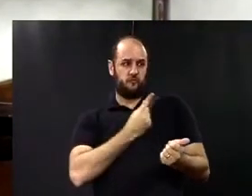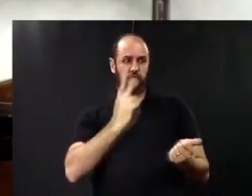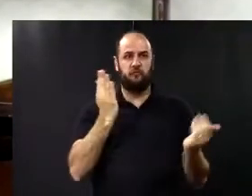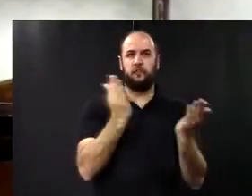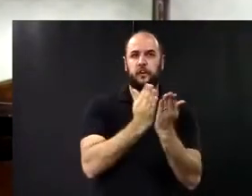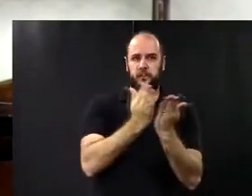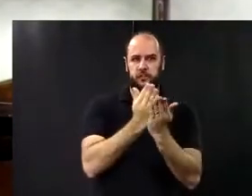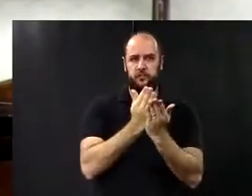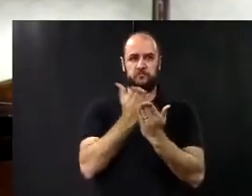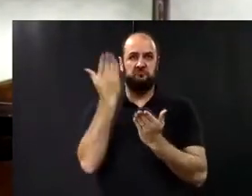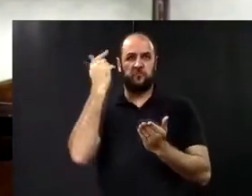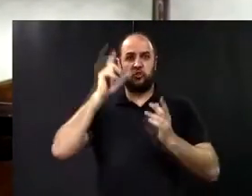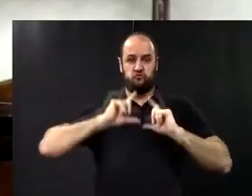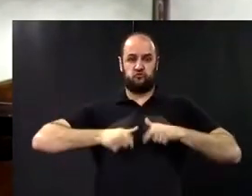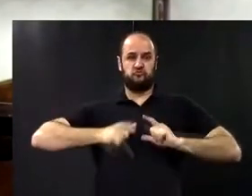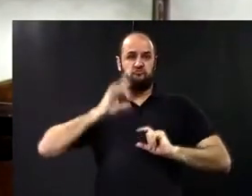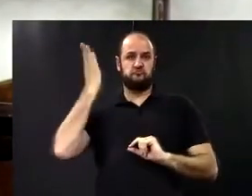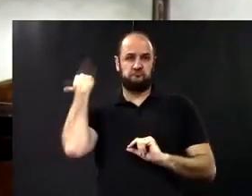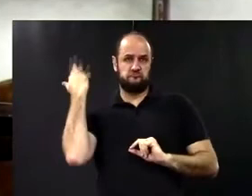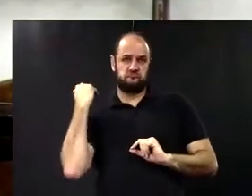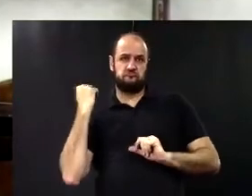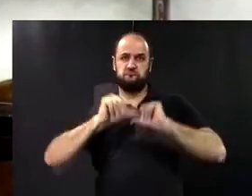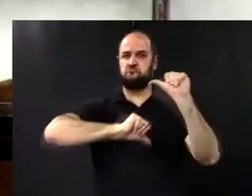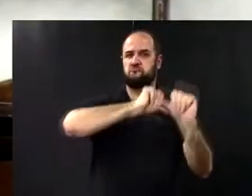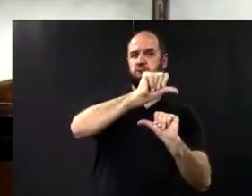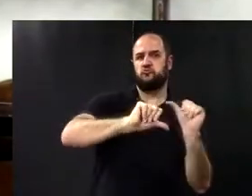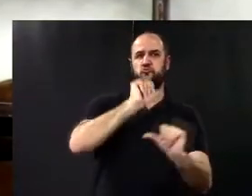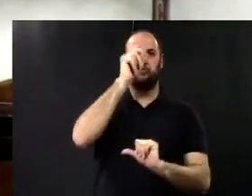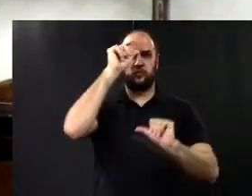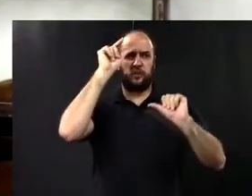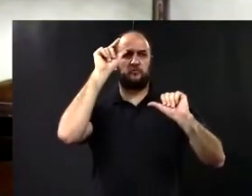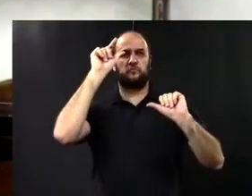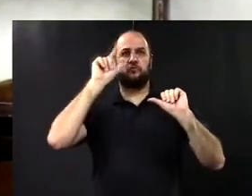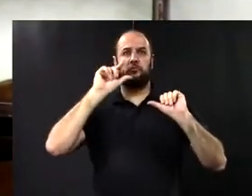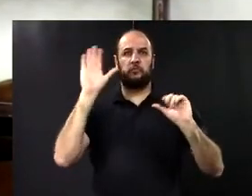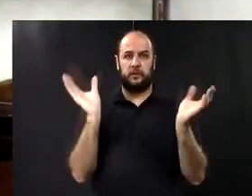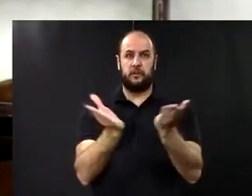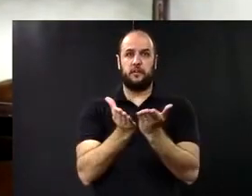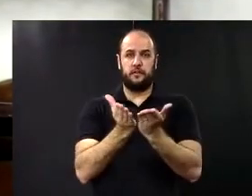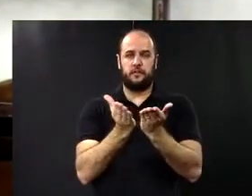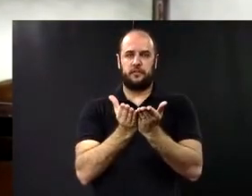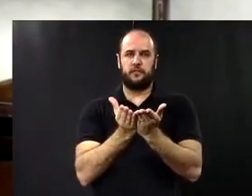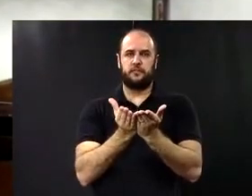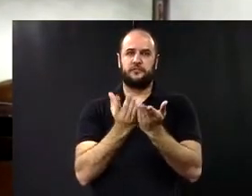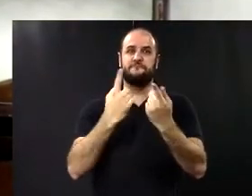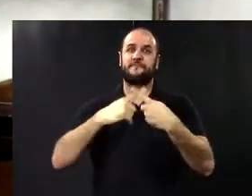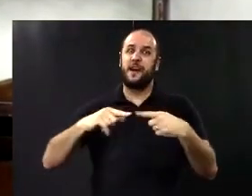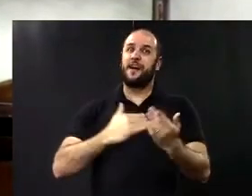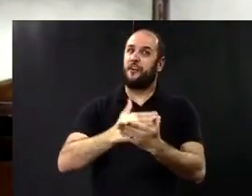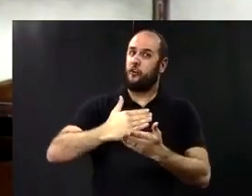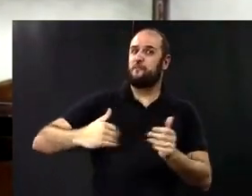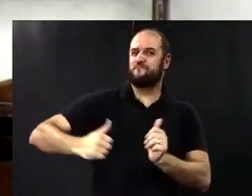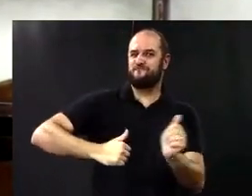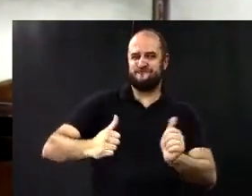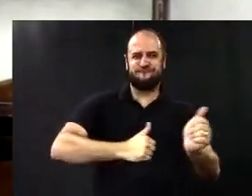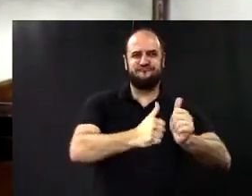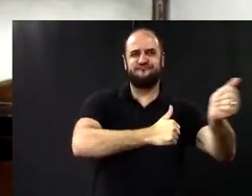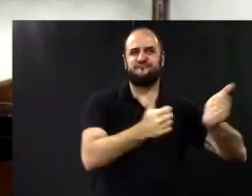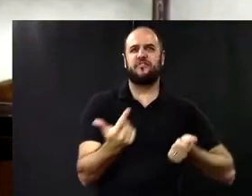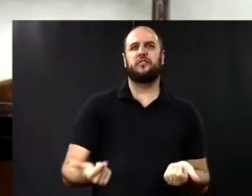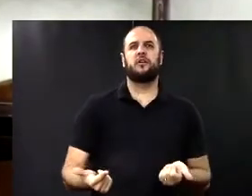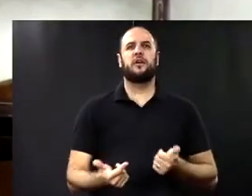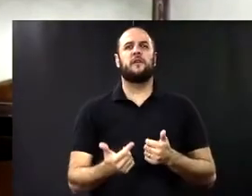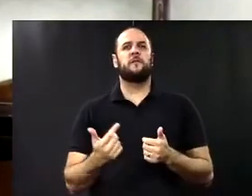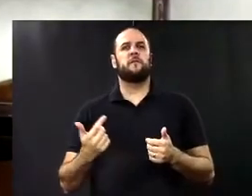Eram judeus que se converteram ao cristianismo, mas por conta disso eles estavam sendo perseguidos, estavam sendo